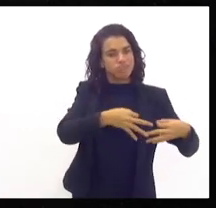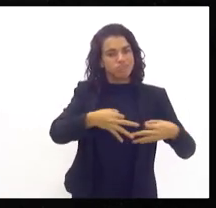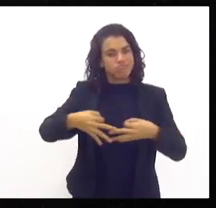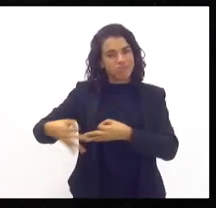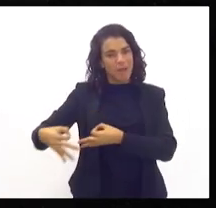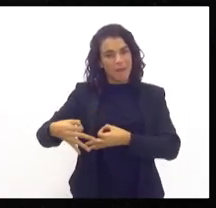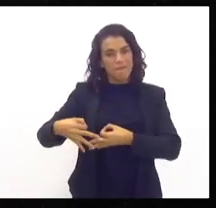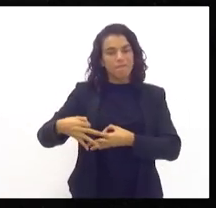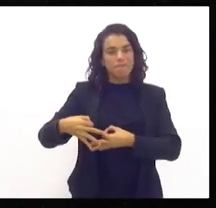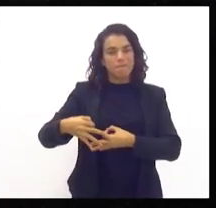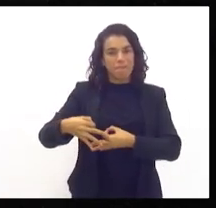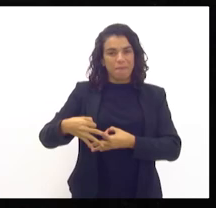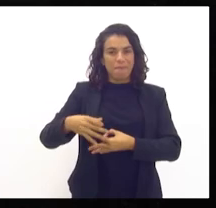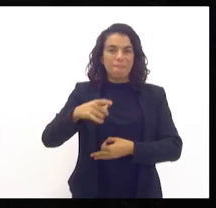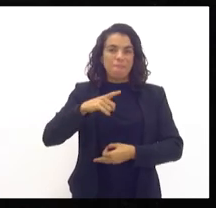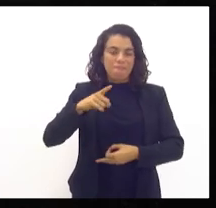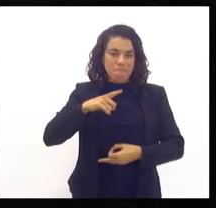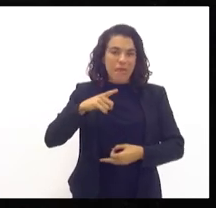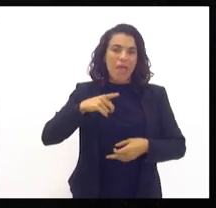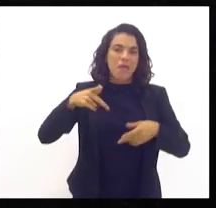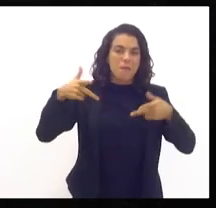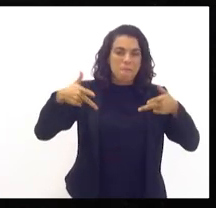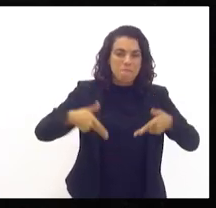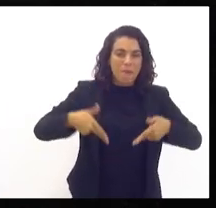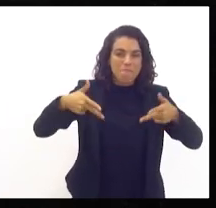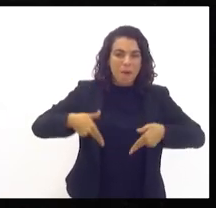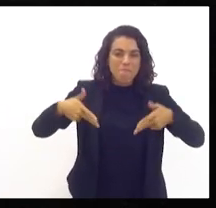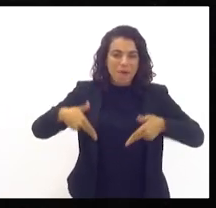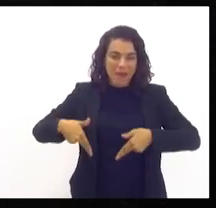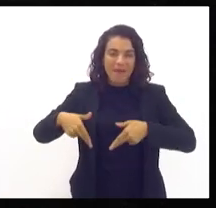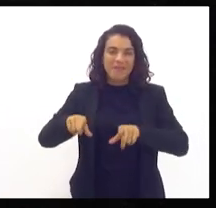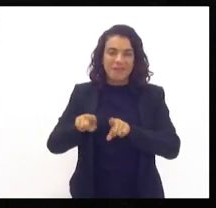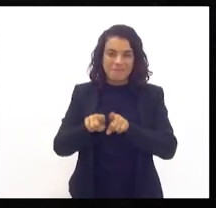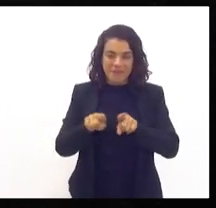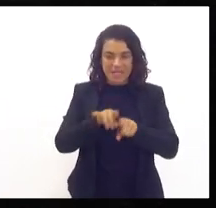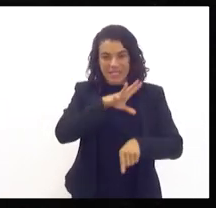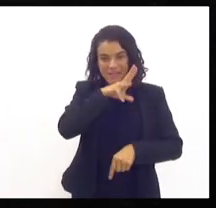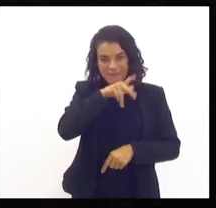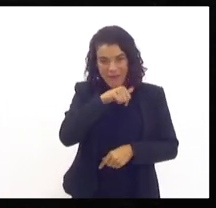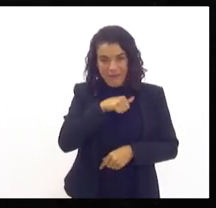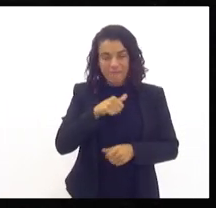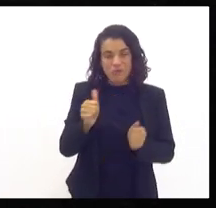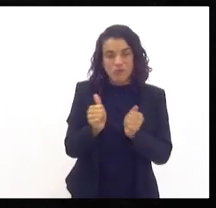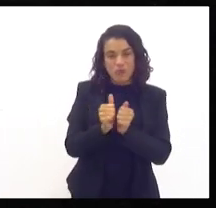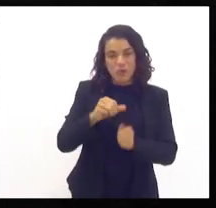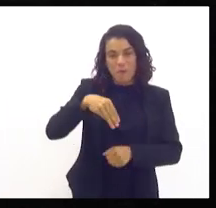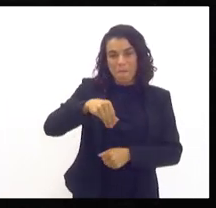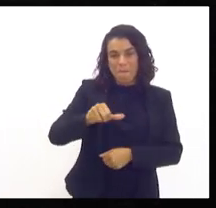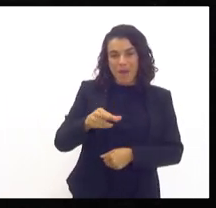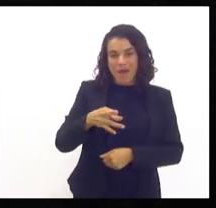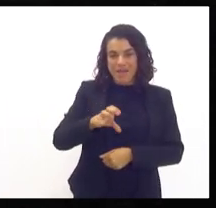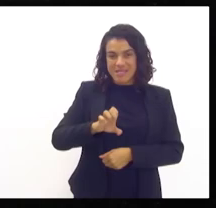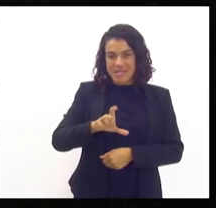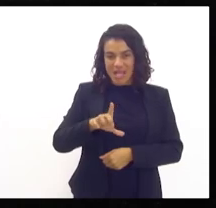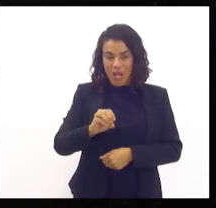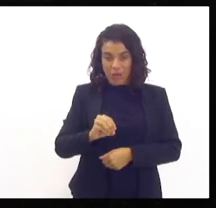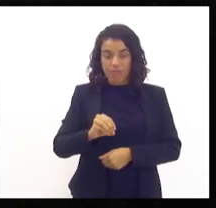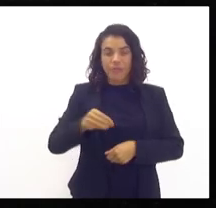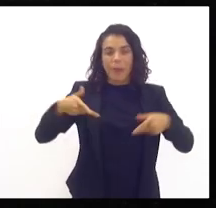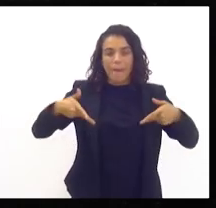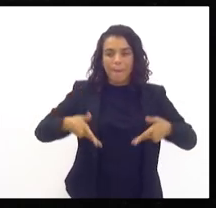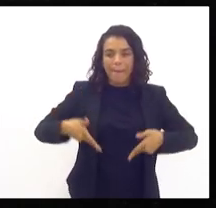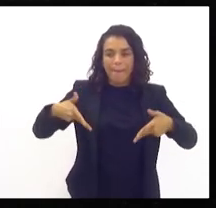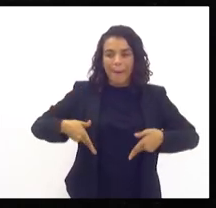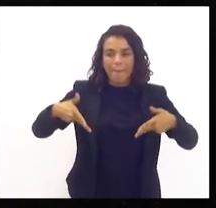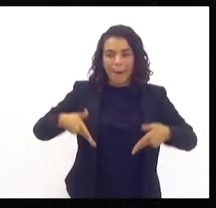o castramóvel, que eu sou um dos idealizadores, junto com o deputado federal Marcelo Queiroz, do programa